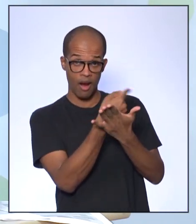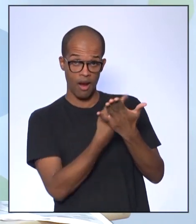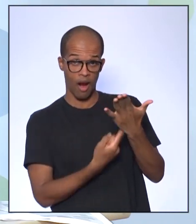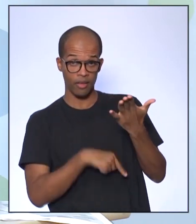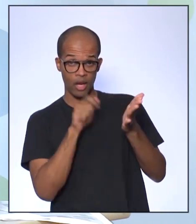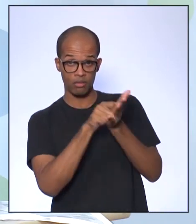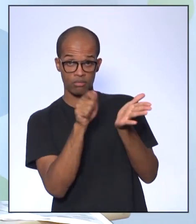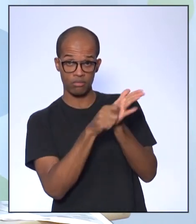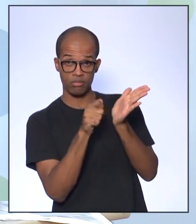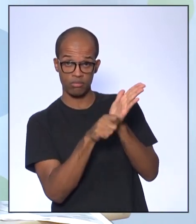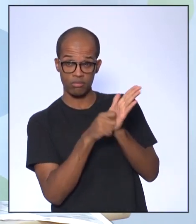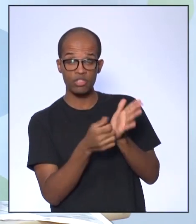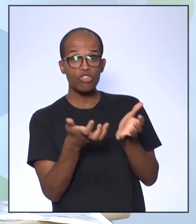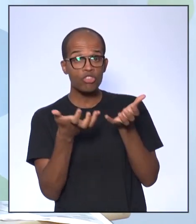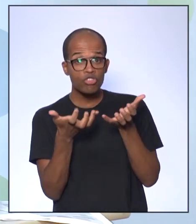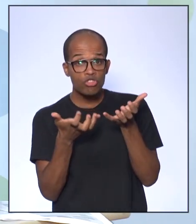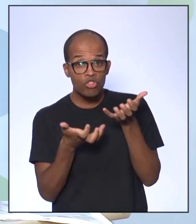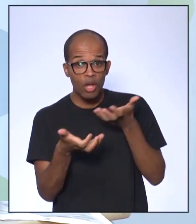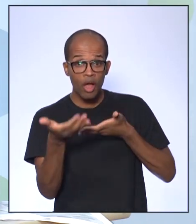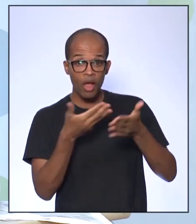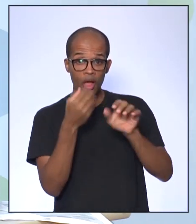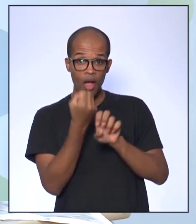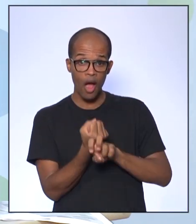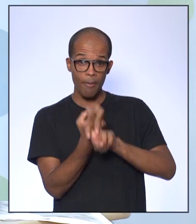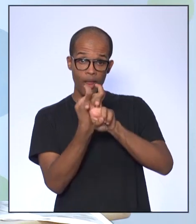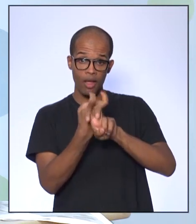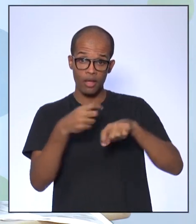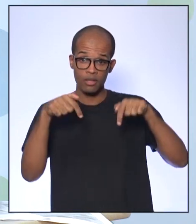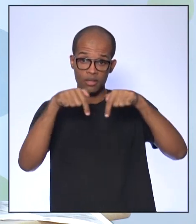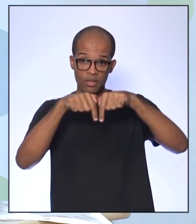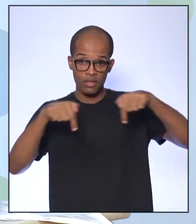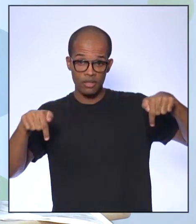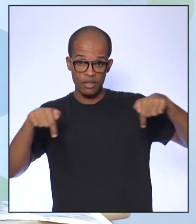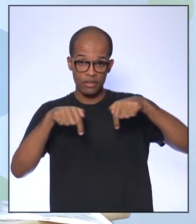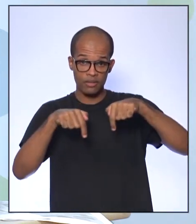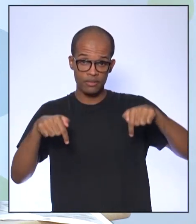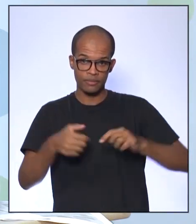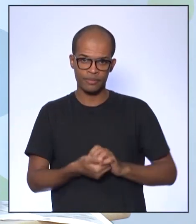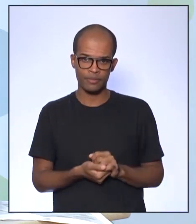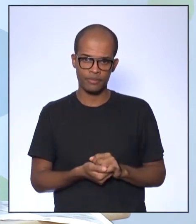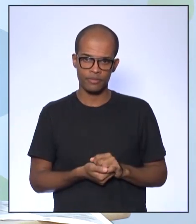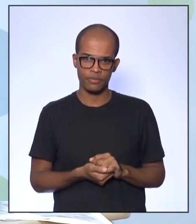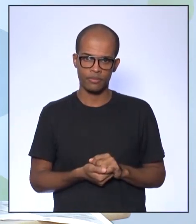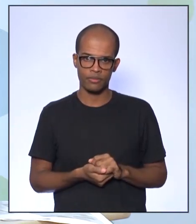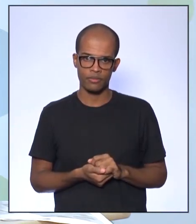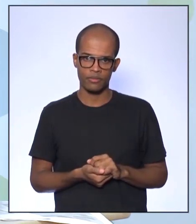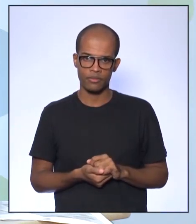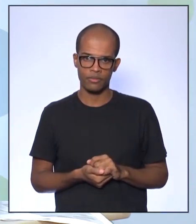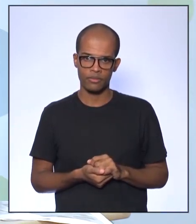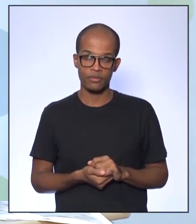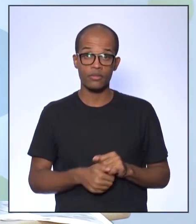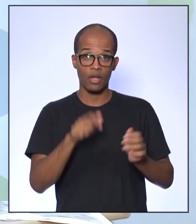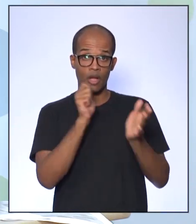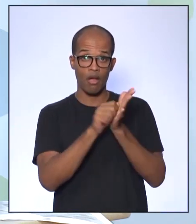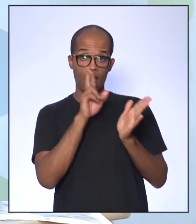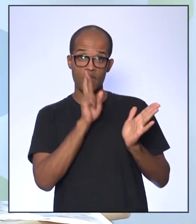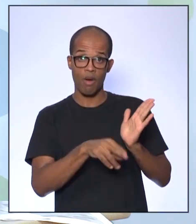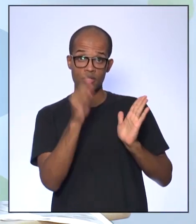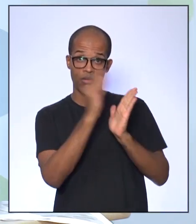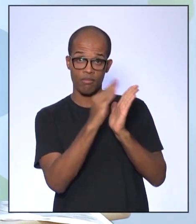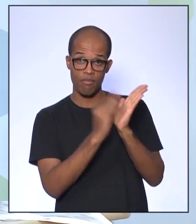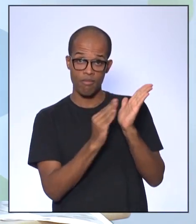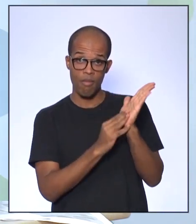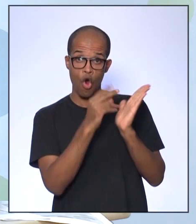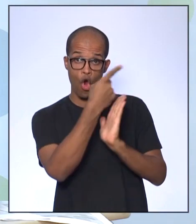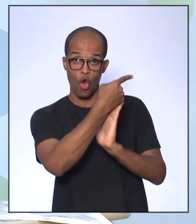queremos interação para quem está no aplicativo, ó, aqui embaixo, ó, no chat. Então, escreva a resposta no seu